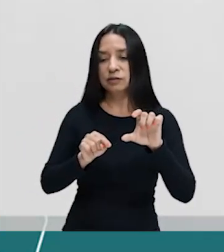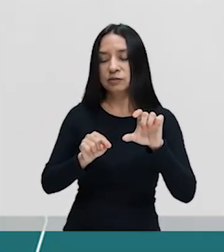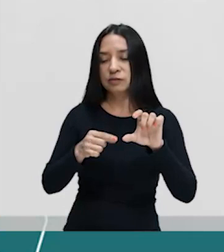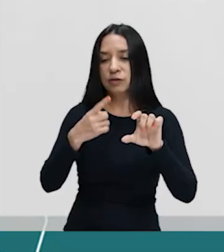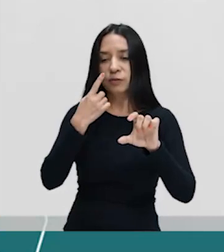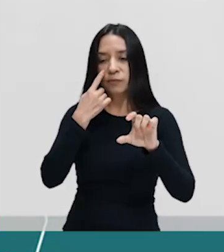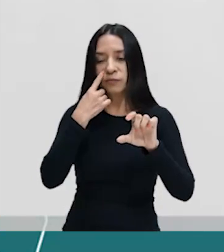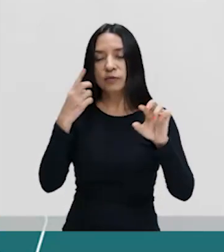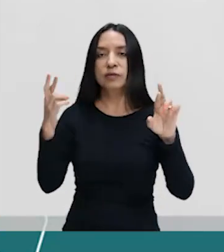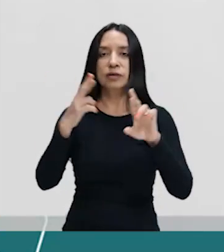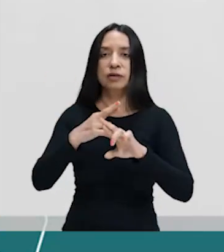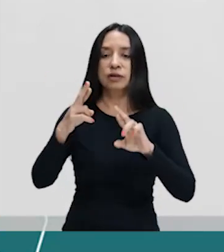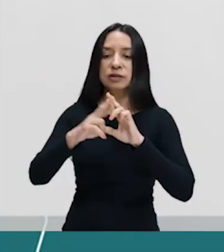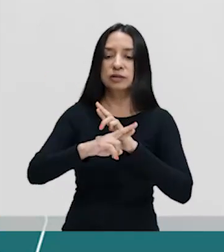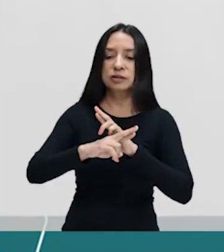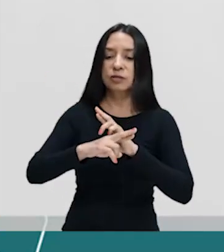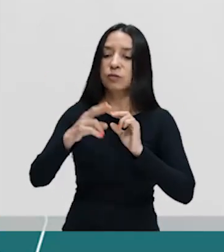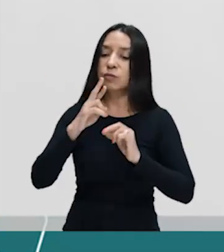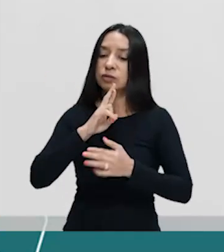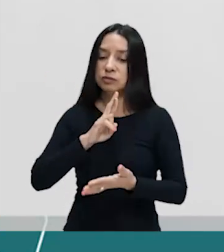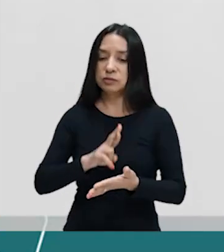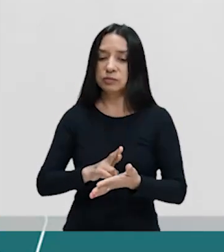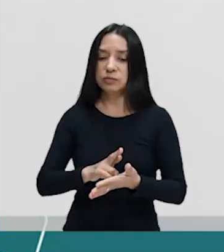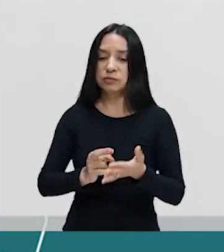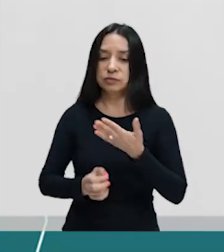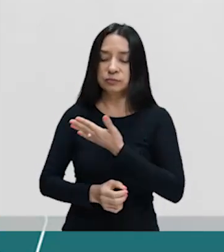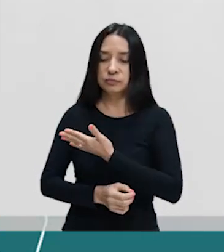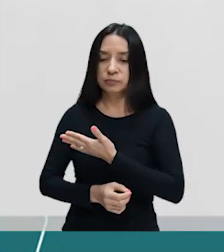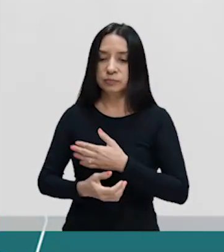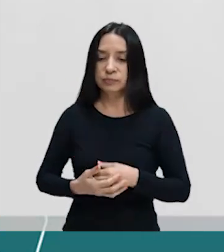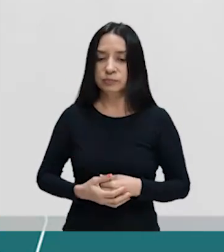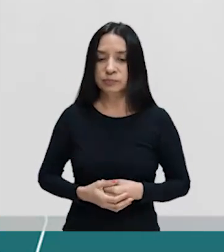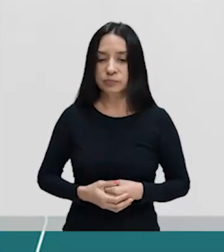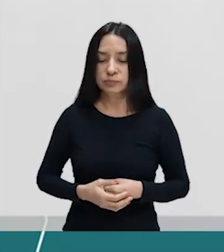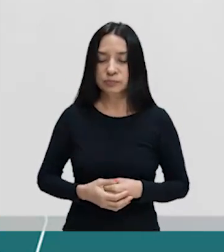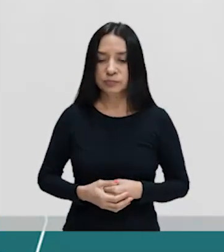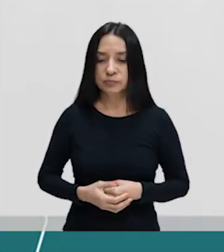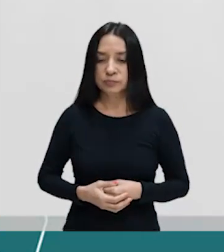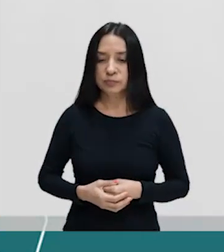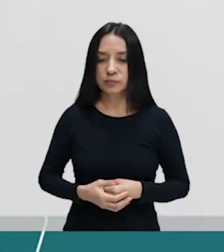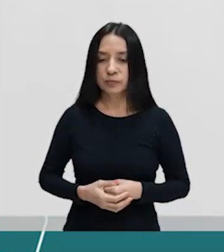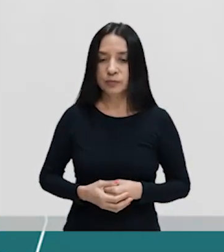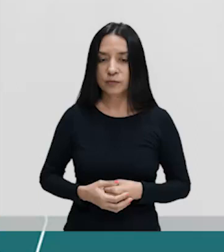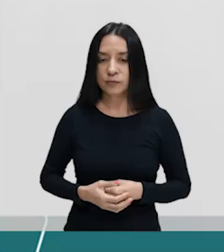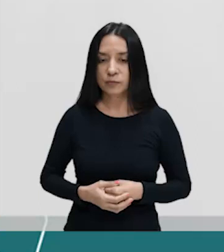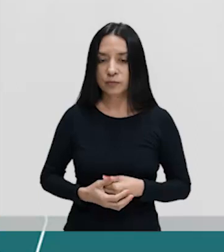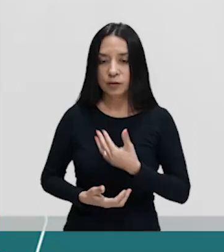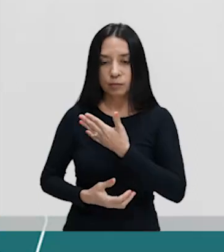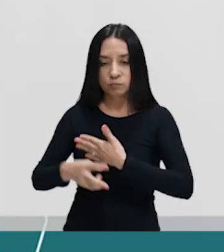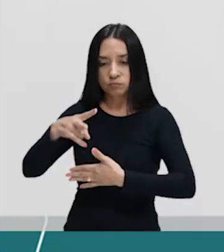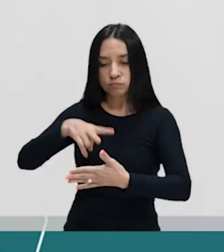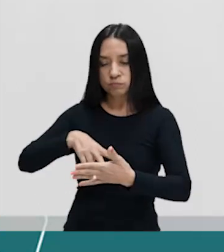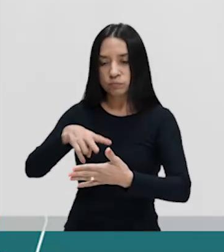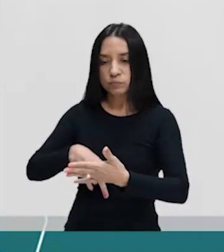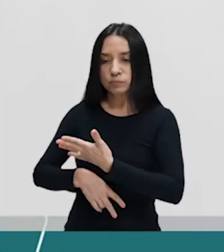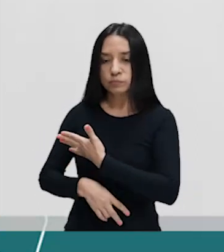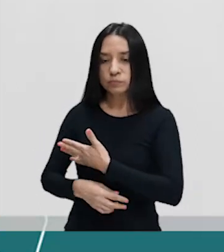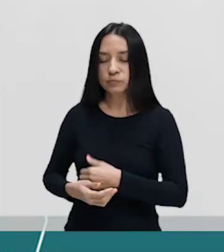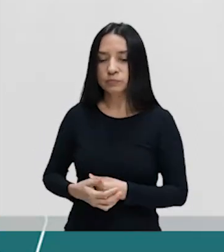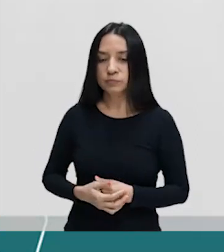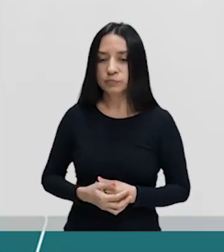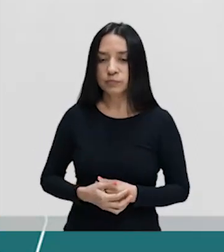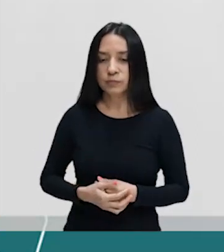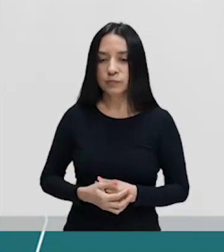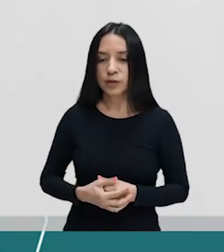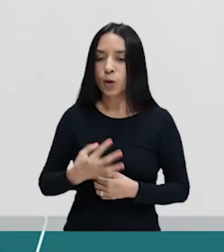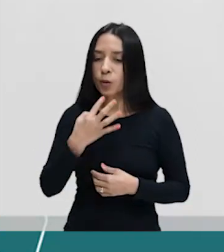relação dele com as alternativas, portanto, certo? Segundo a tradição erudita, aquele conhecimento